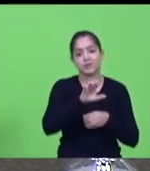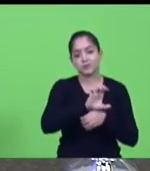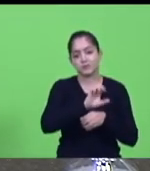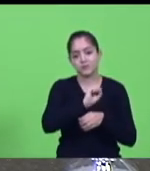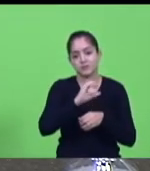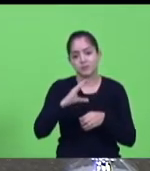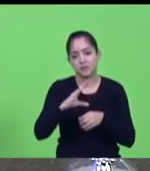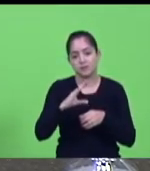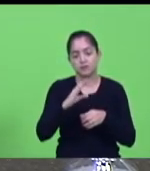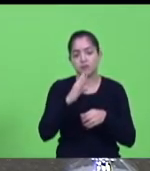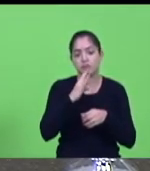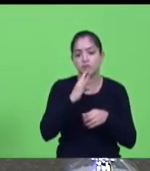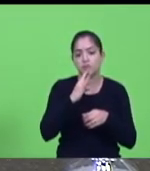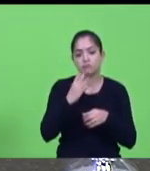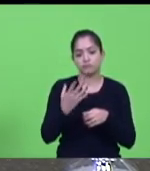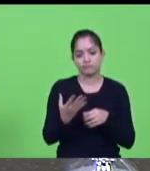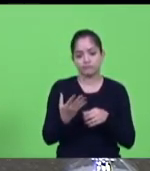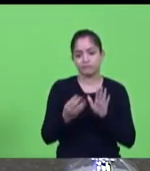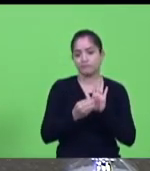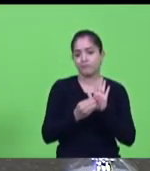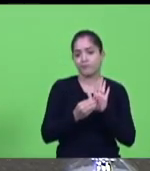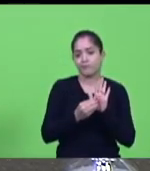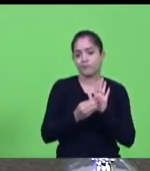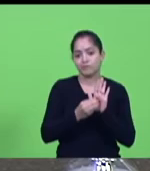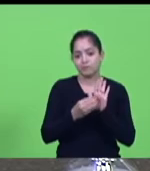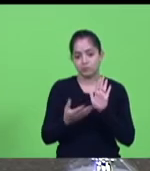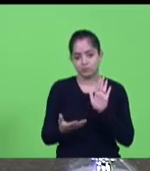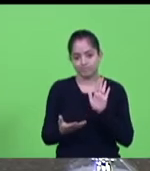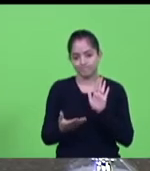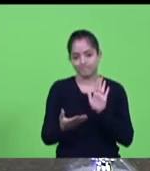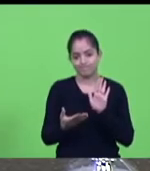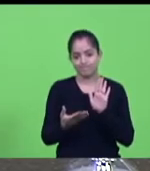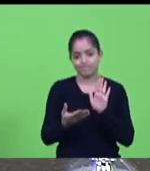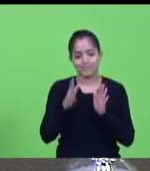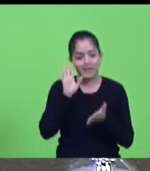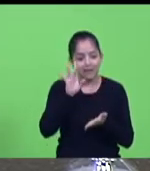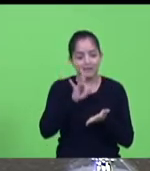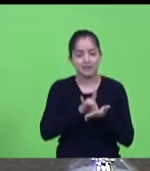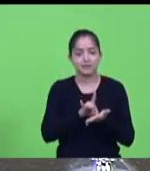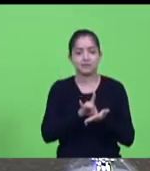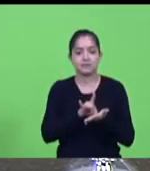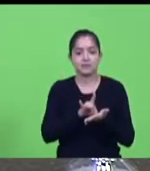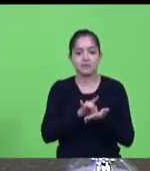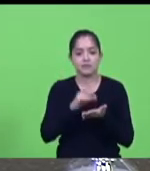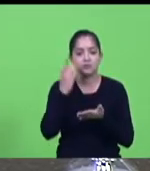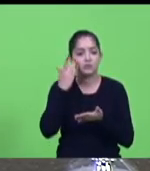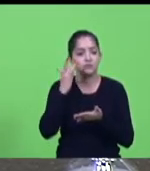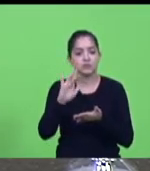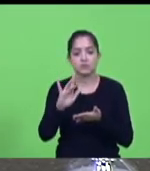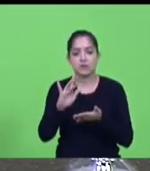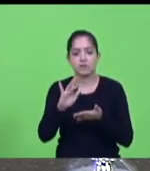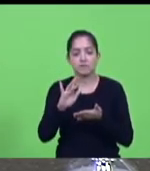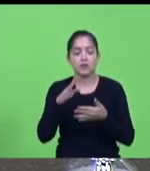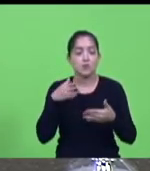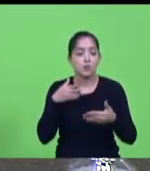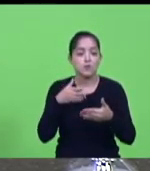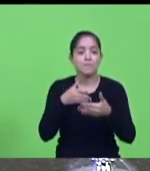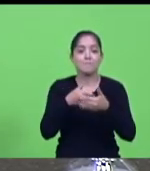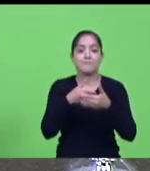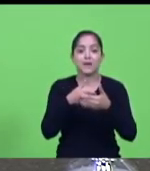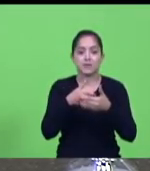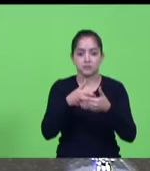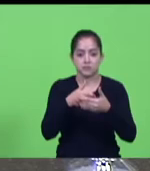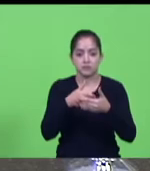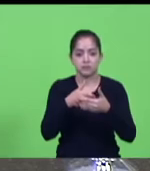faltou conhecer em profundidade a realidade de Santa Catarina e o impacto que